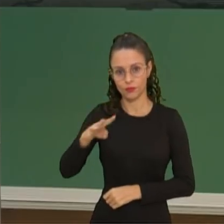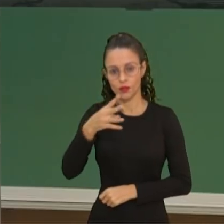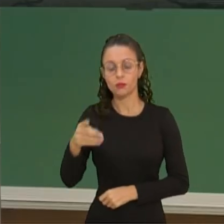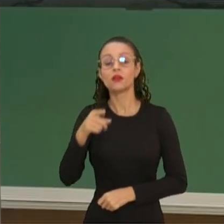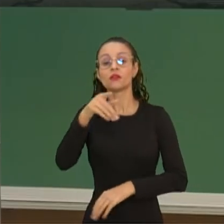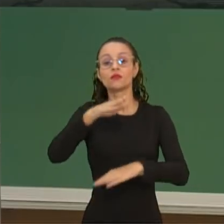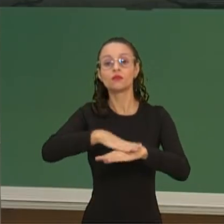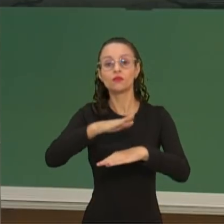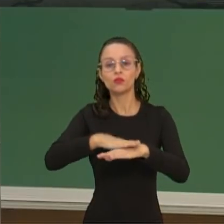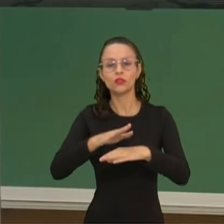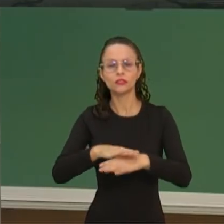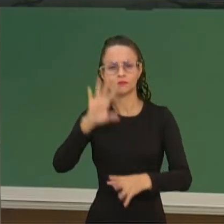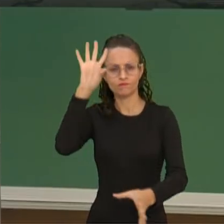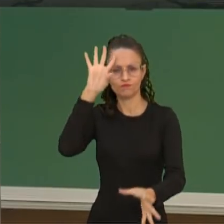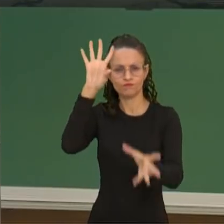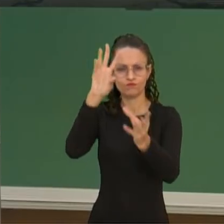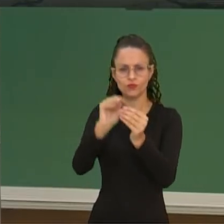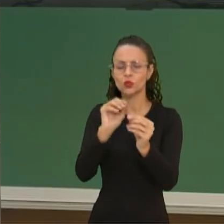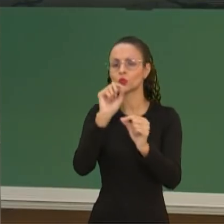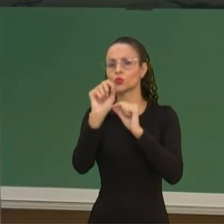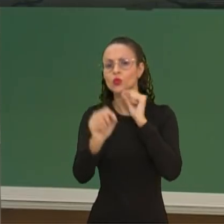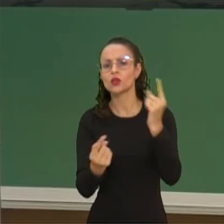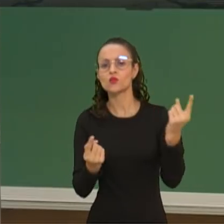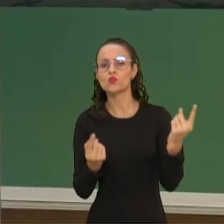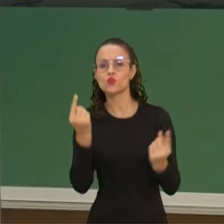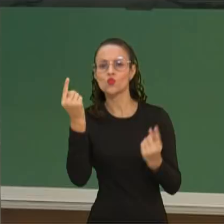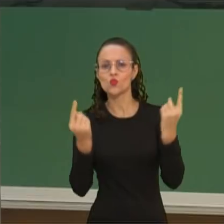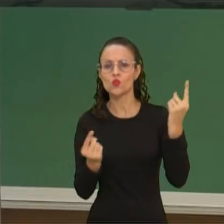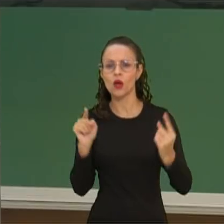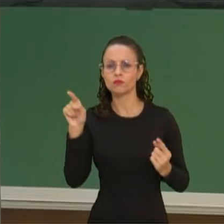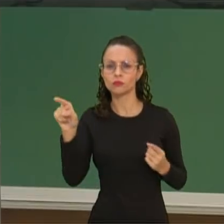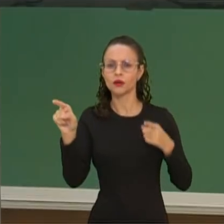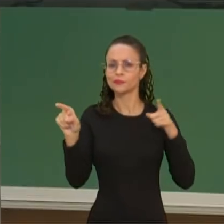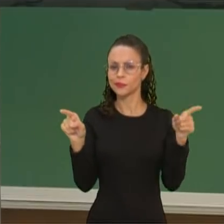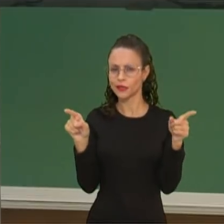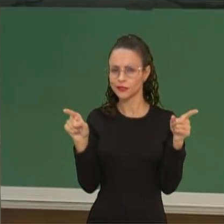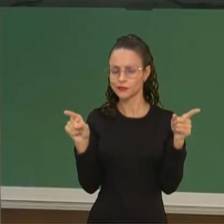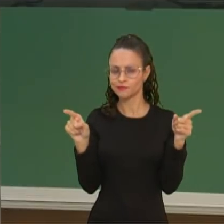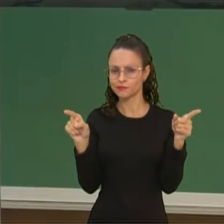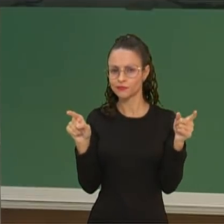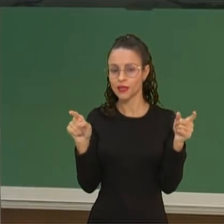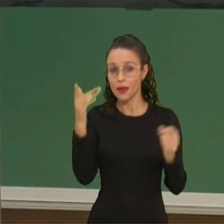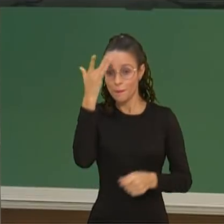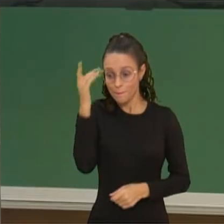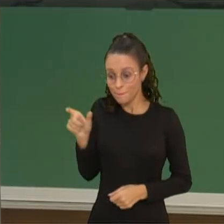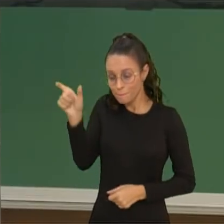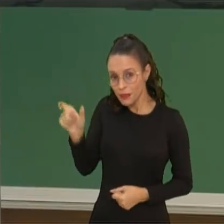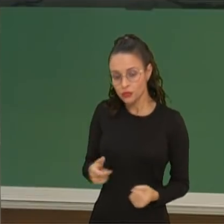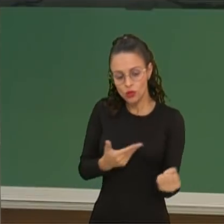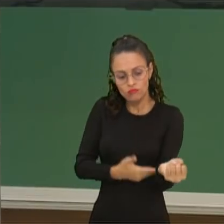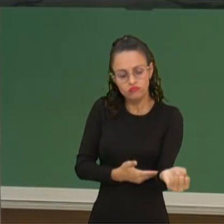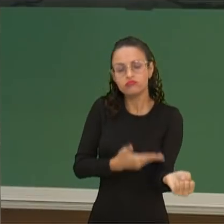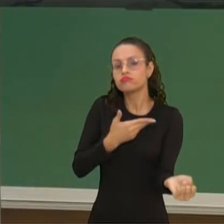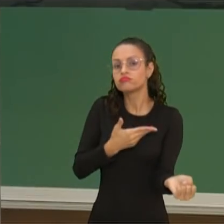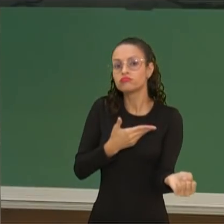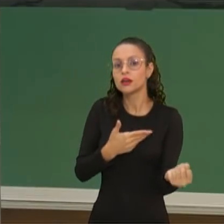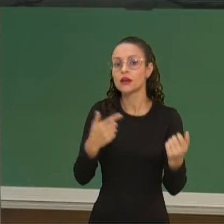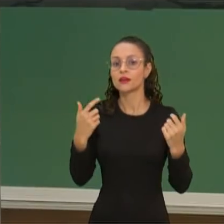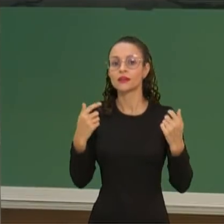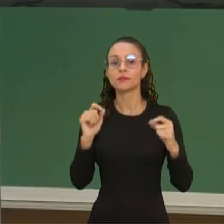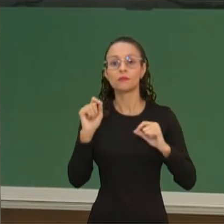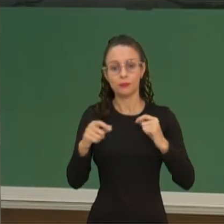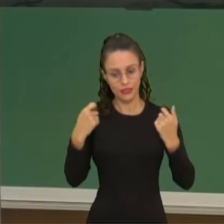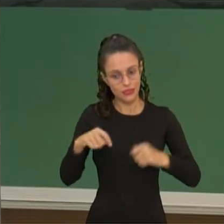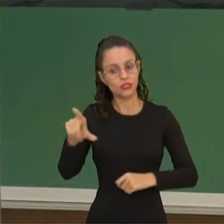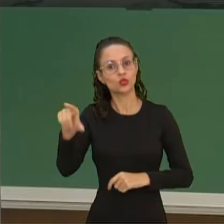você chegue a uma conclusão. De qual desses dois alimentos o hipertenso, a pessoa que tem pressão alta, deve